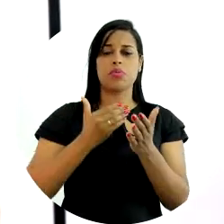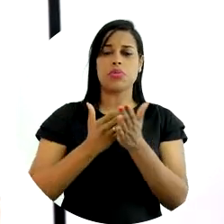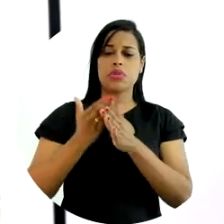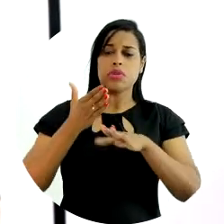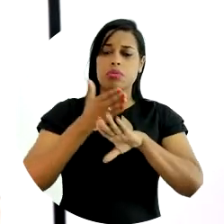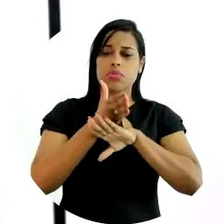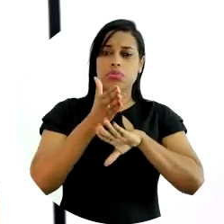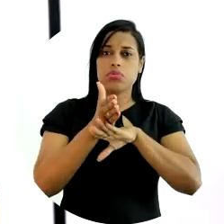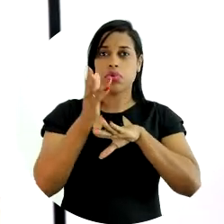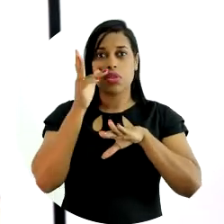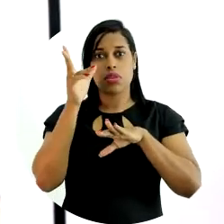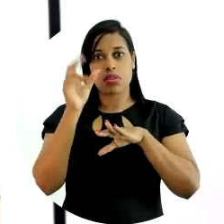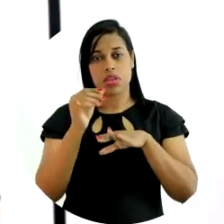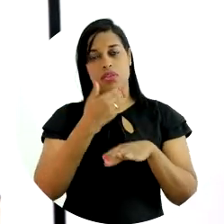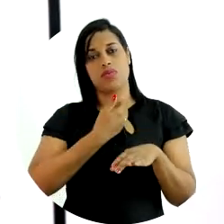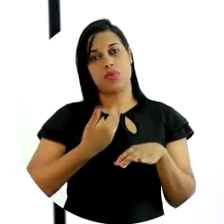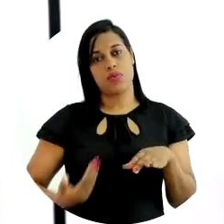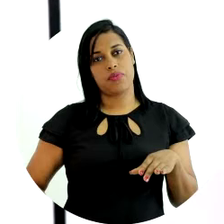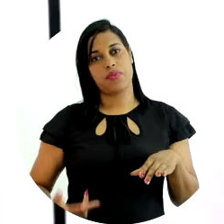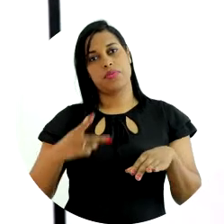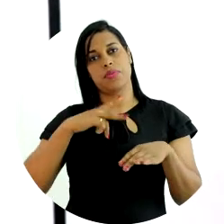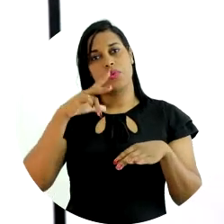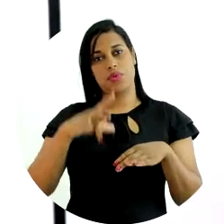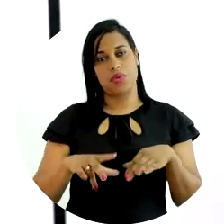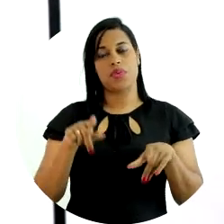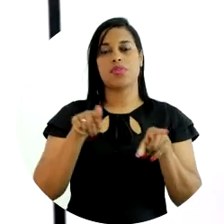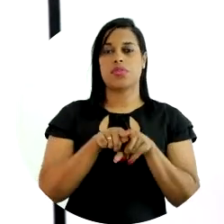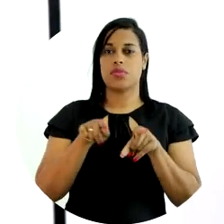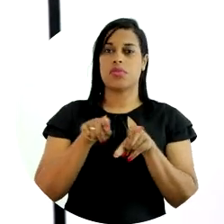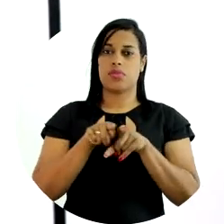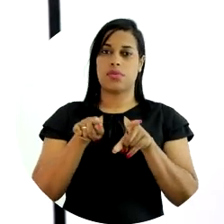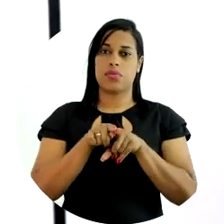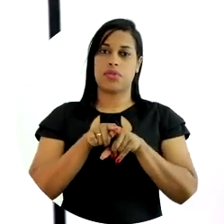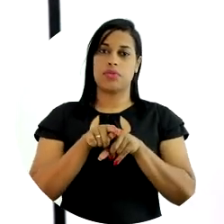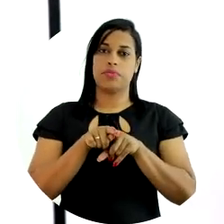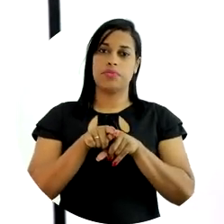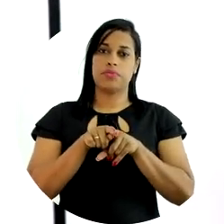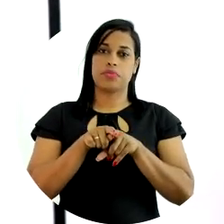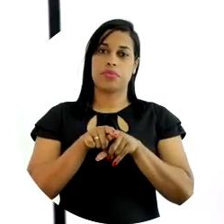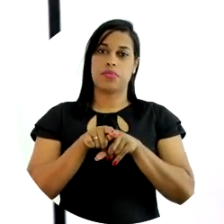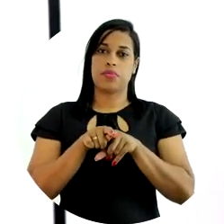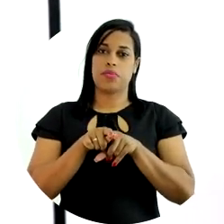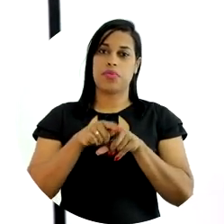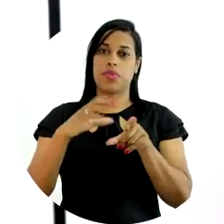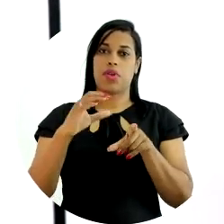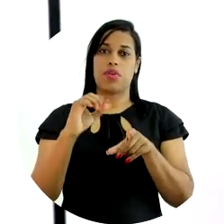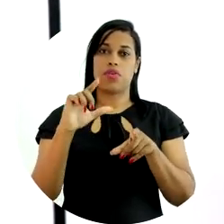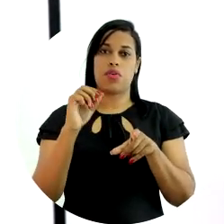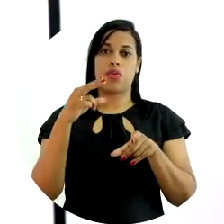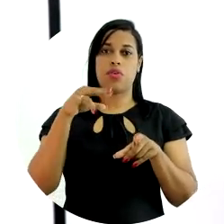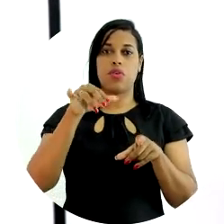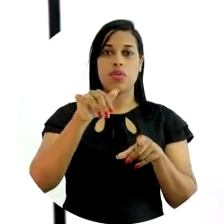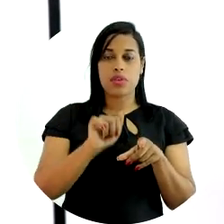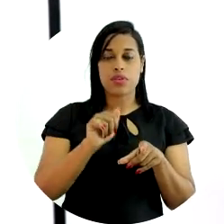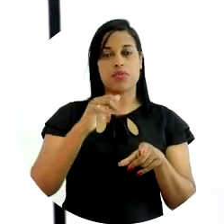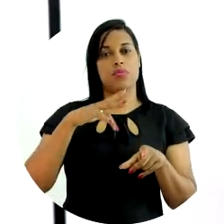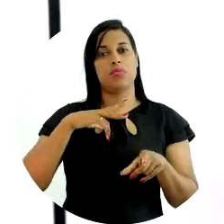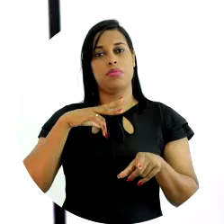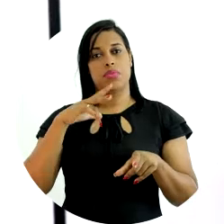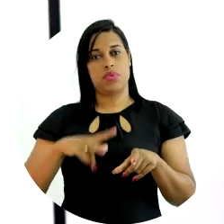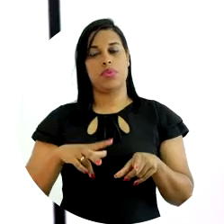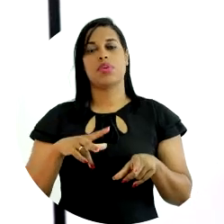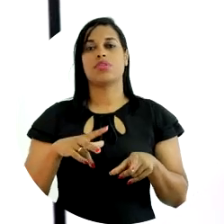ideias iluministas, tanto no governo português de Portugal, como também nas colônias